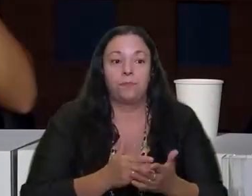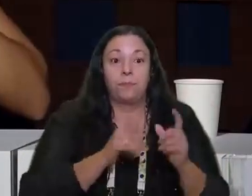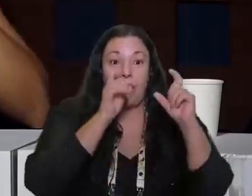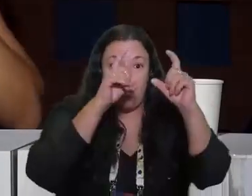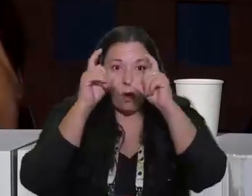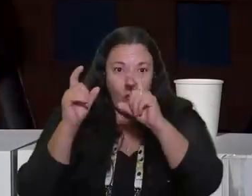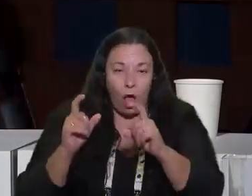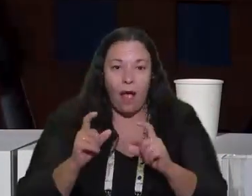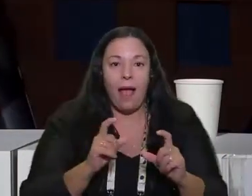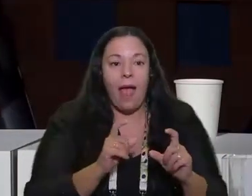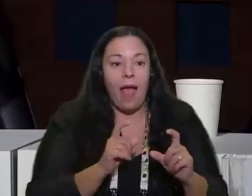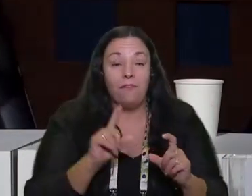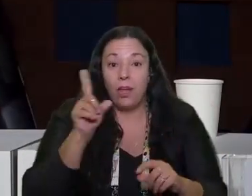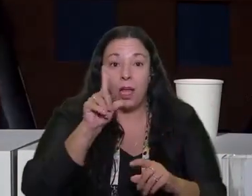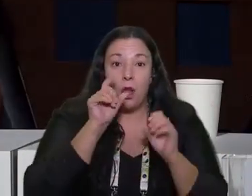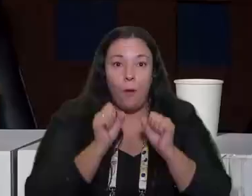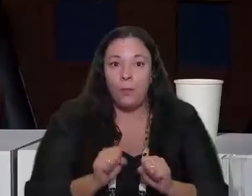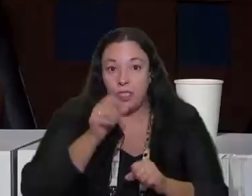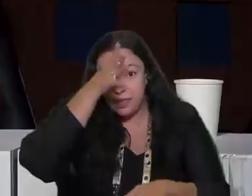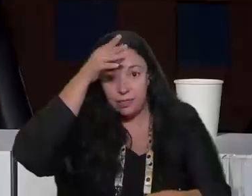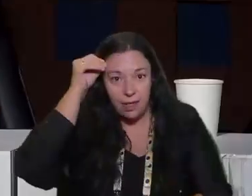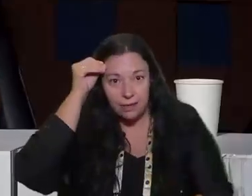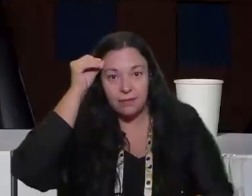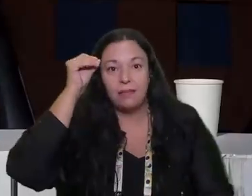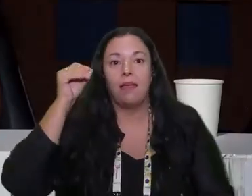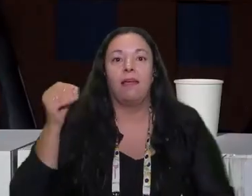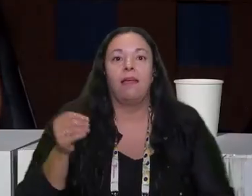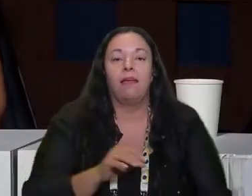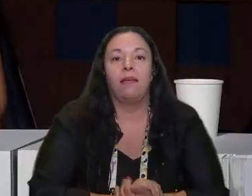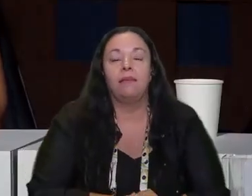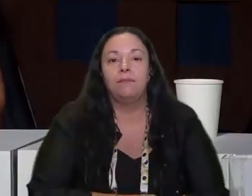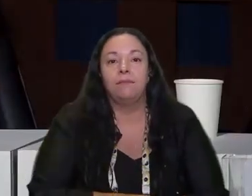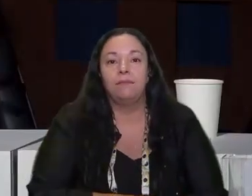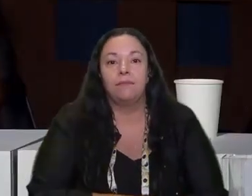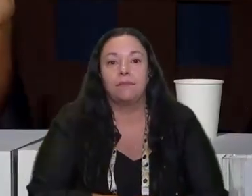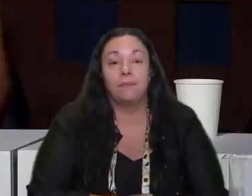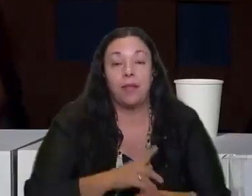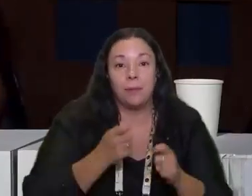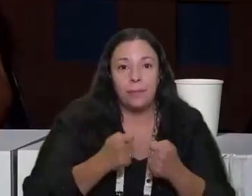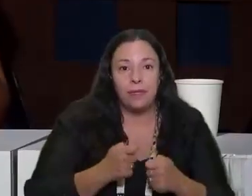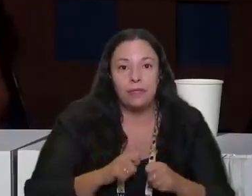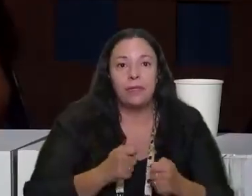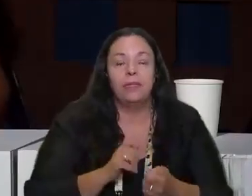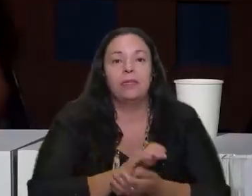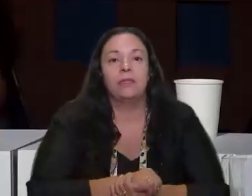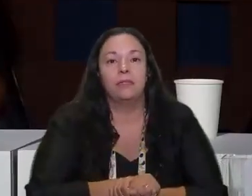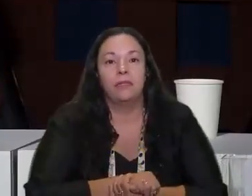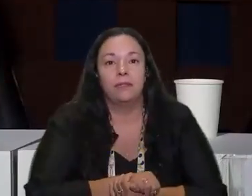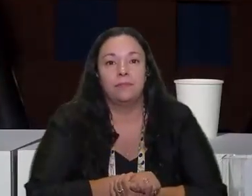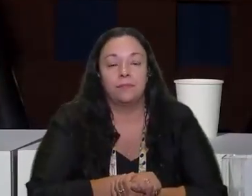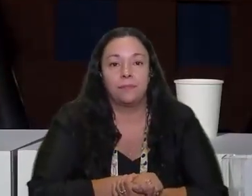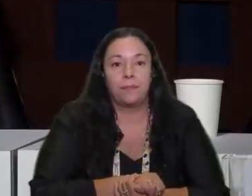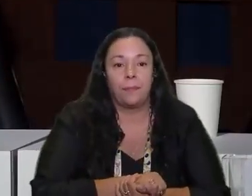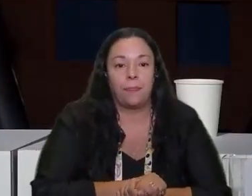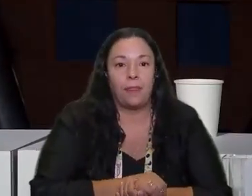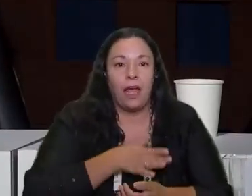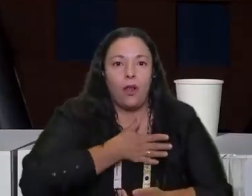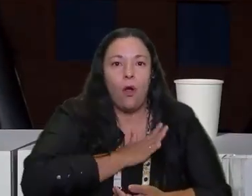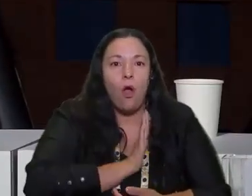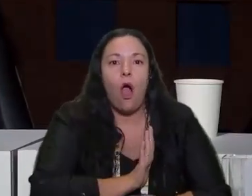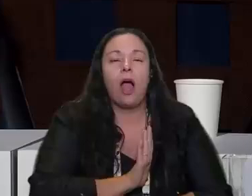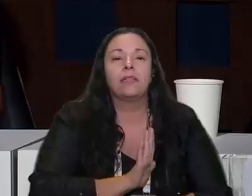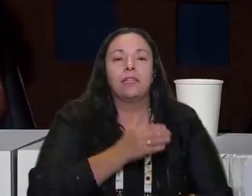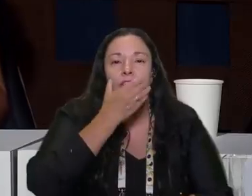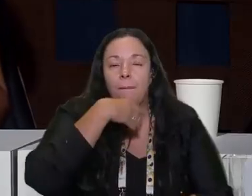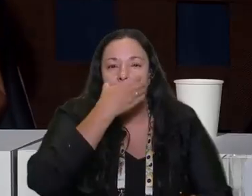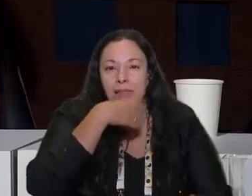todos os apontamentos que eu não podia esquecer, né? Porque tem uma questão ali que você precisa... Um exemplo bobo, assim, né? Mas se você fala que ela odeia maçã no primeiro